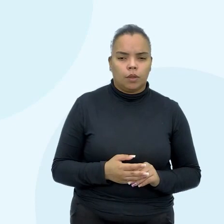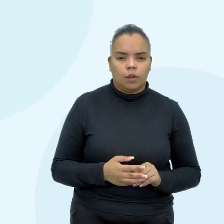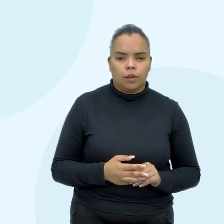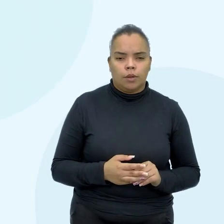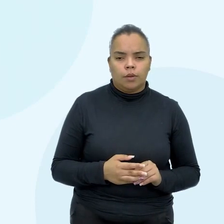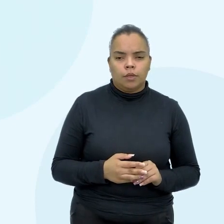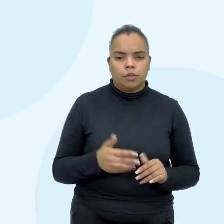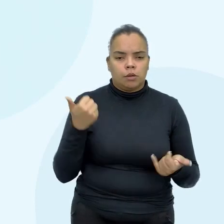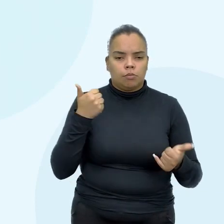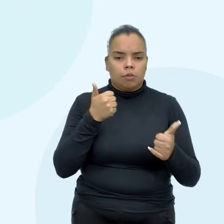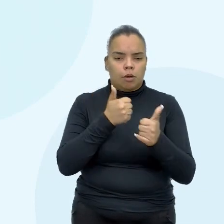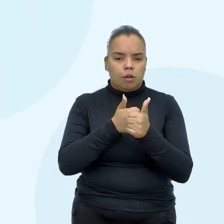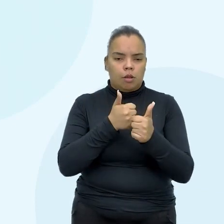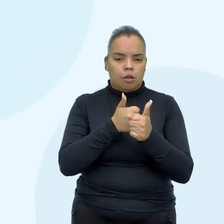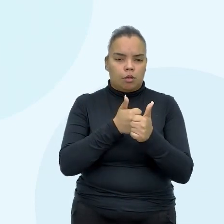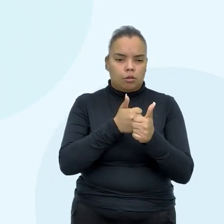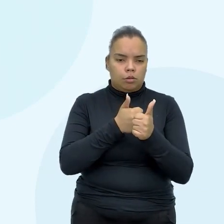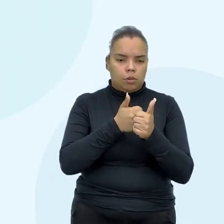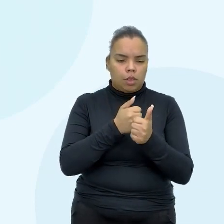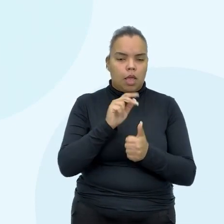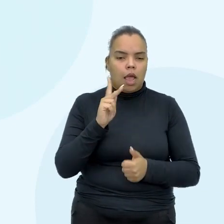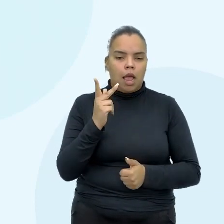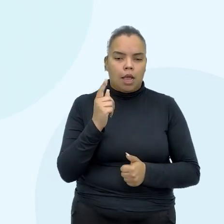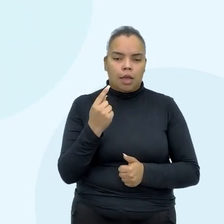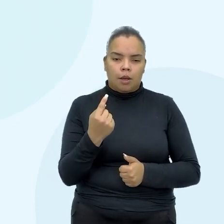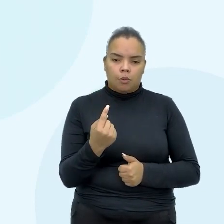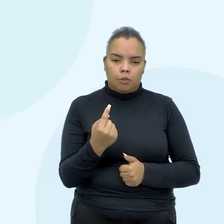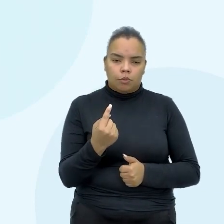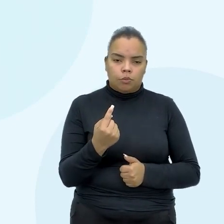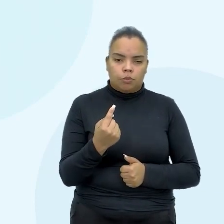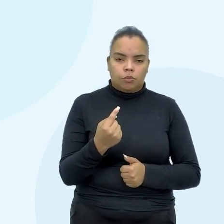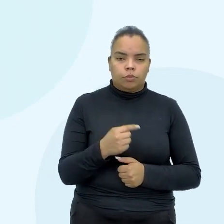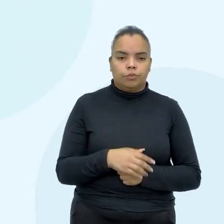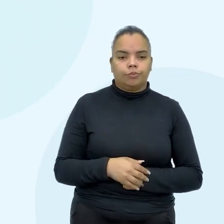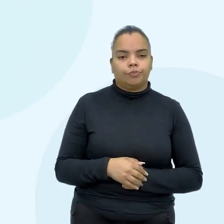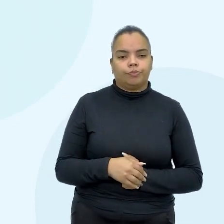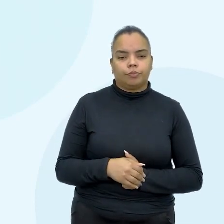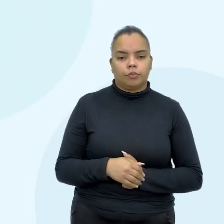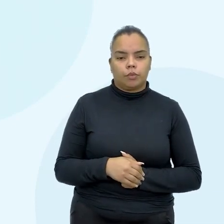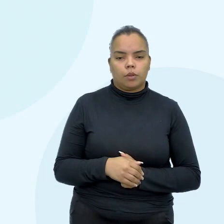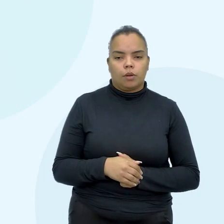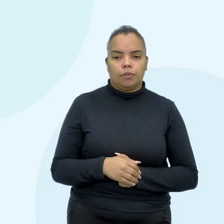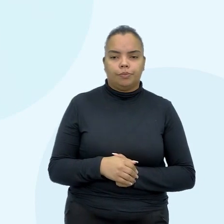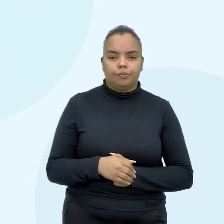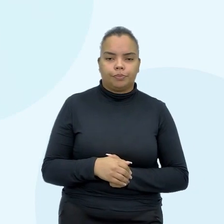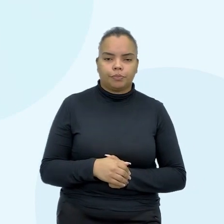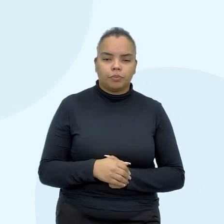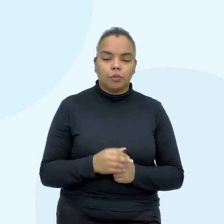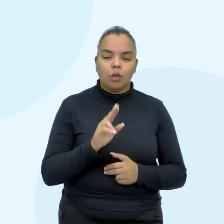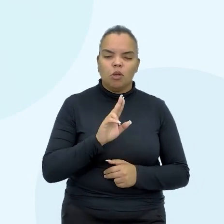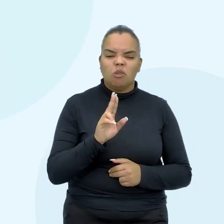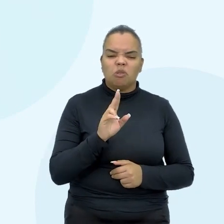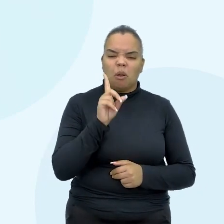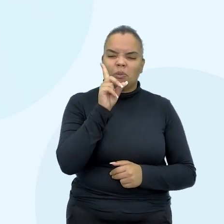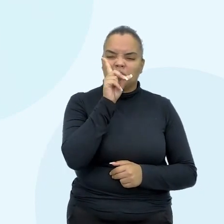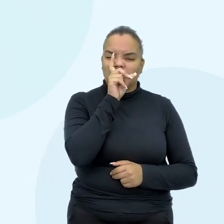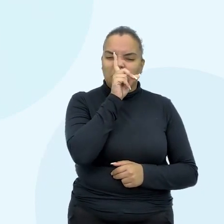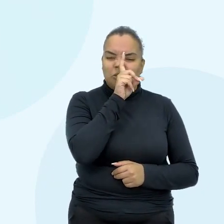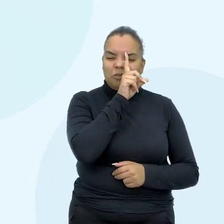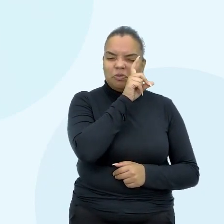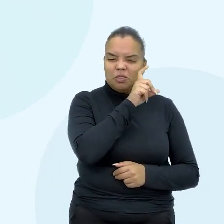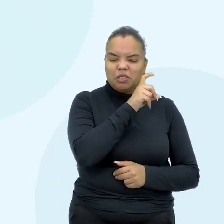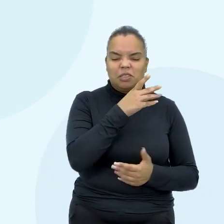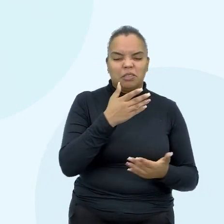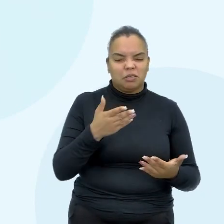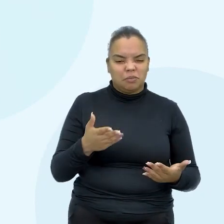São prótons H1, né, e o deutério. Coisa complicada, uns nomes muito complicados. Deutério. Deutério.